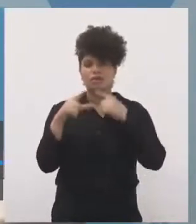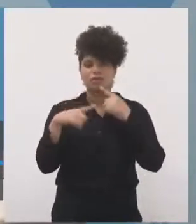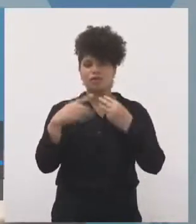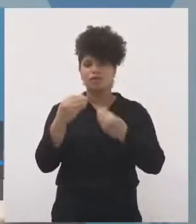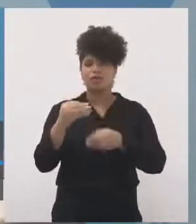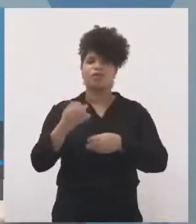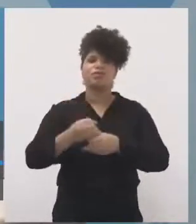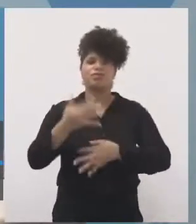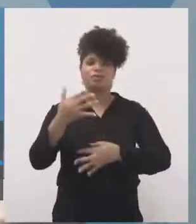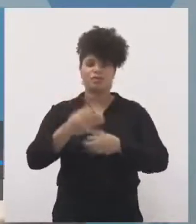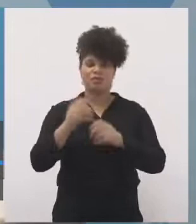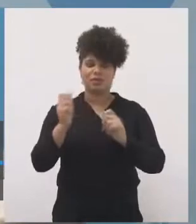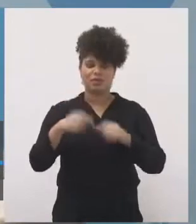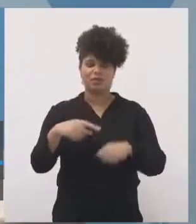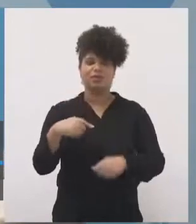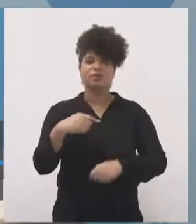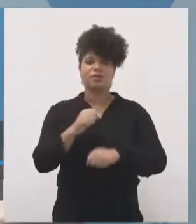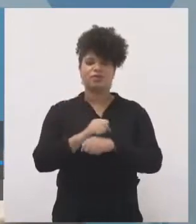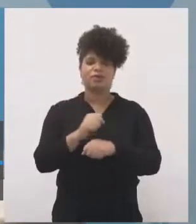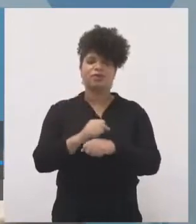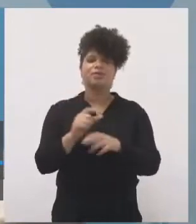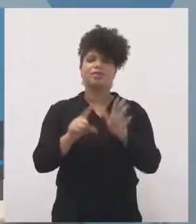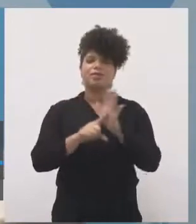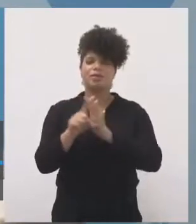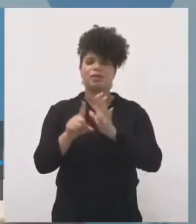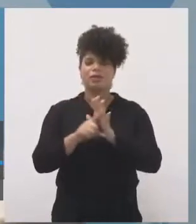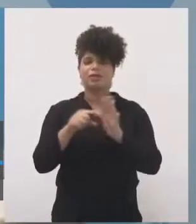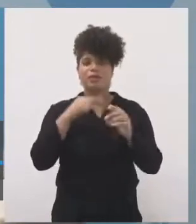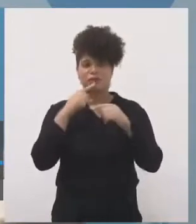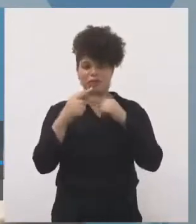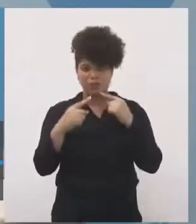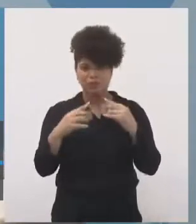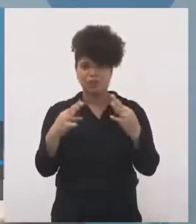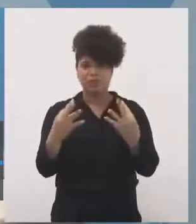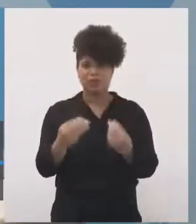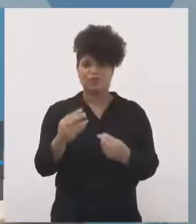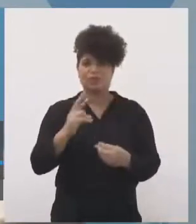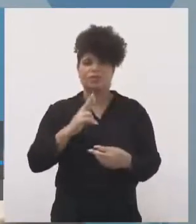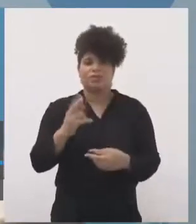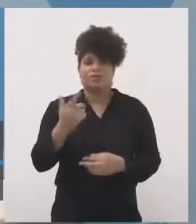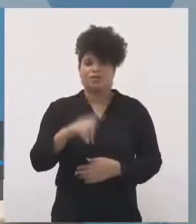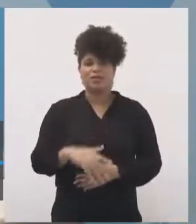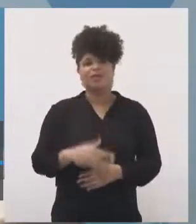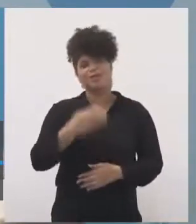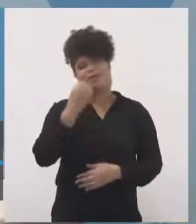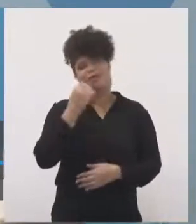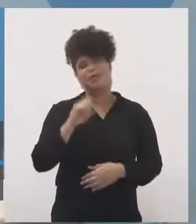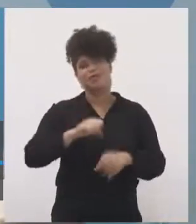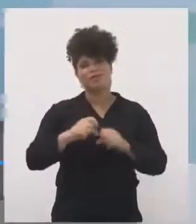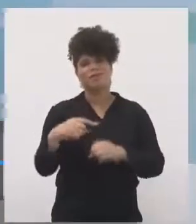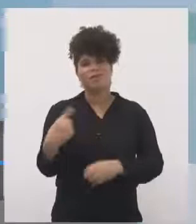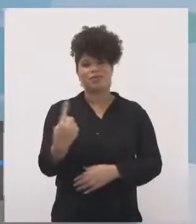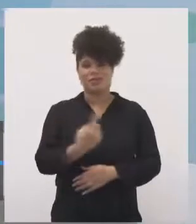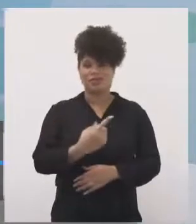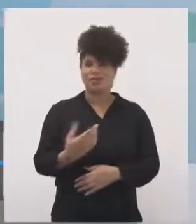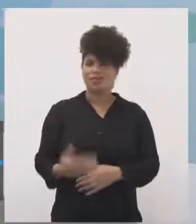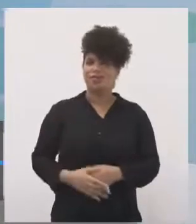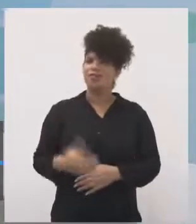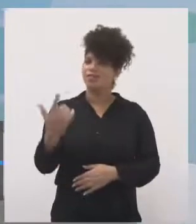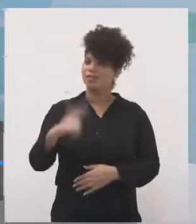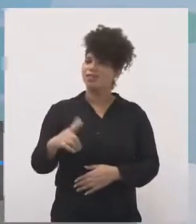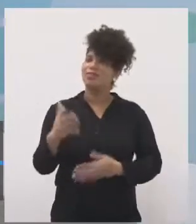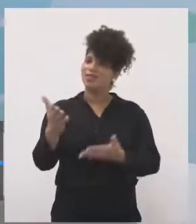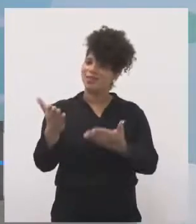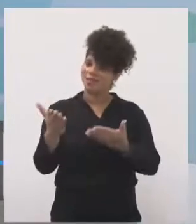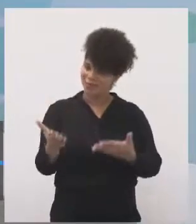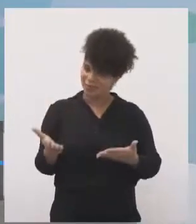gente para, a Carla pergunta e a gente tira todas as dúvidas, tá bom? Então, boa formação para todos nós. Carla, mais uma vez, seja